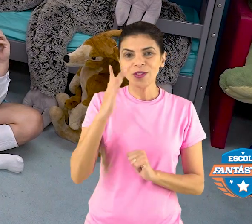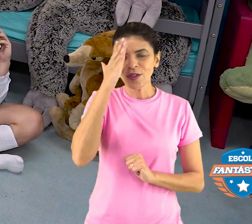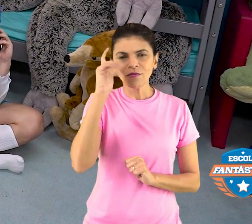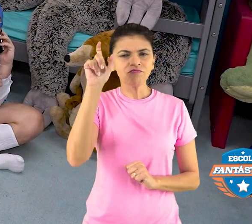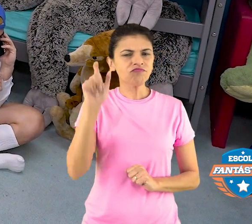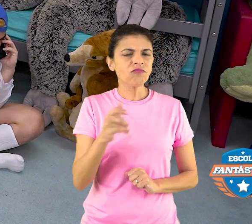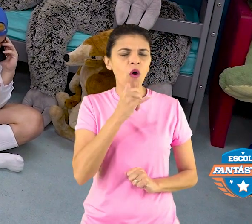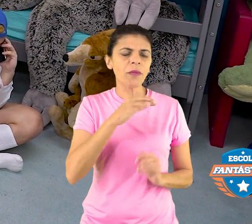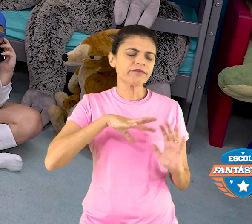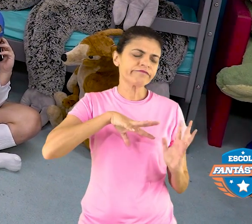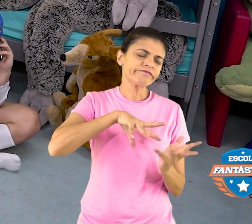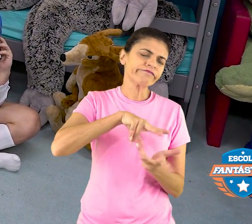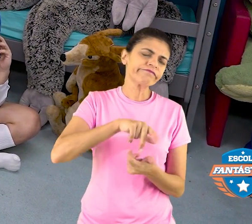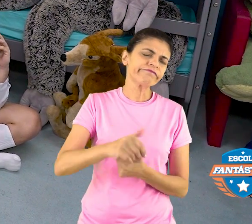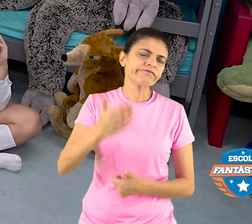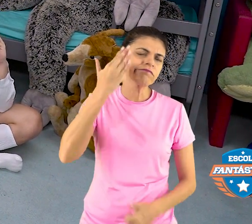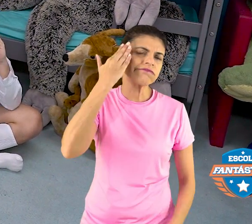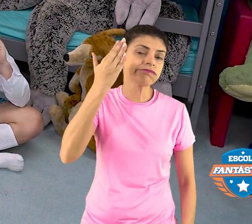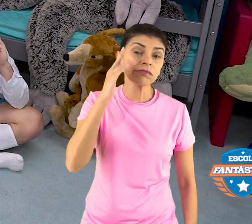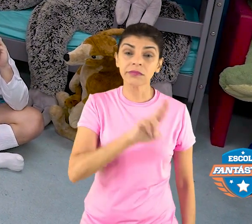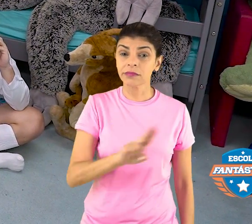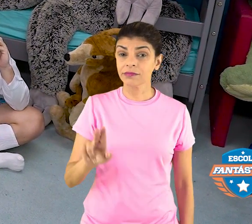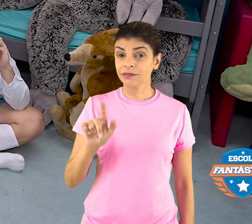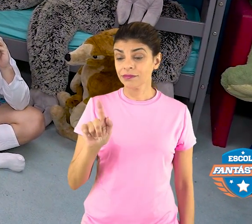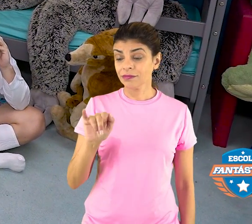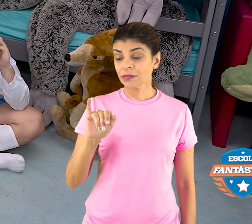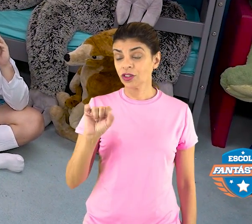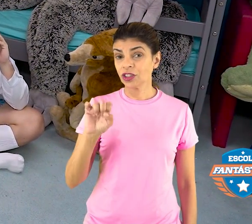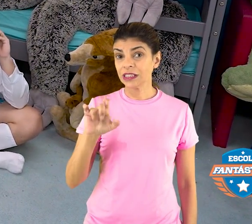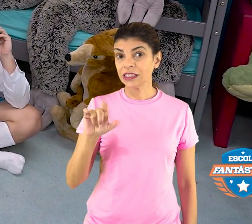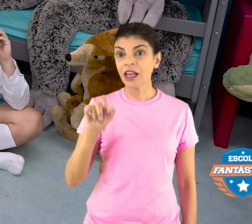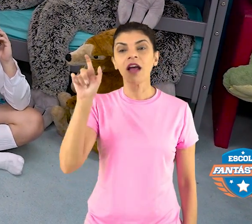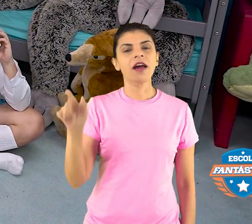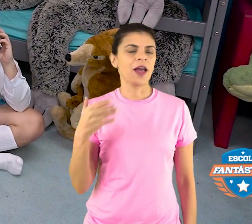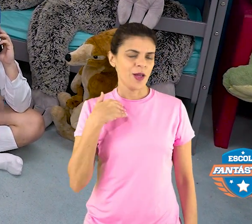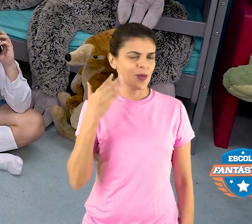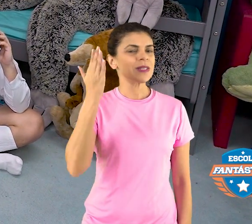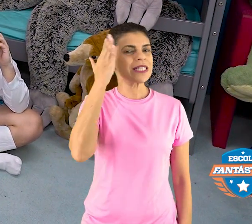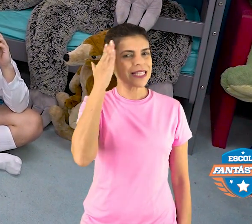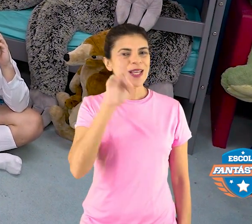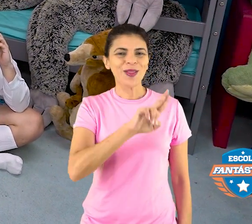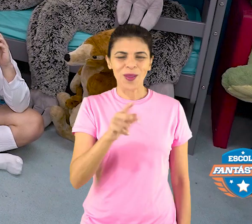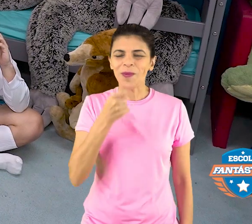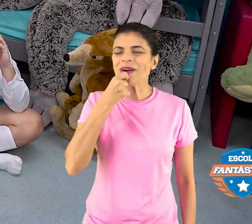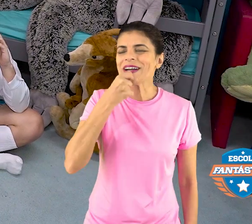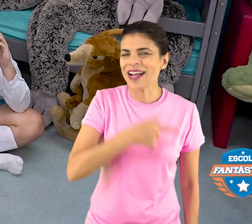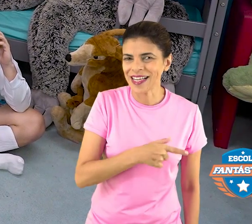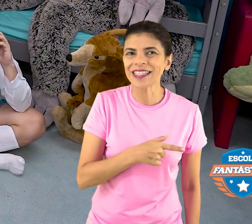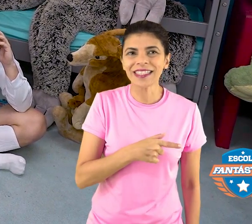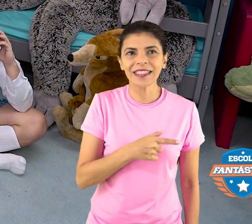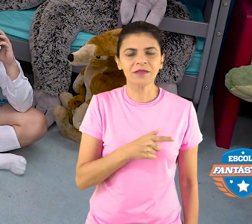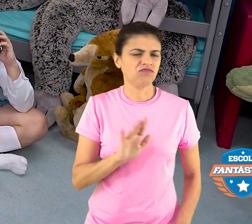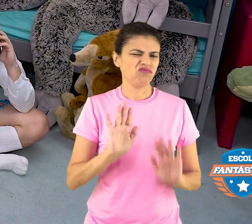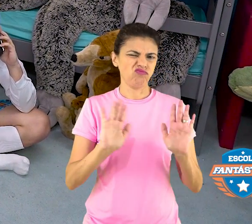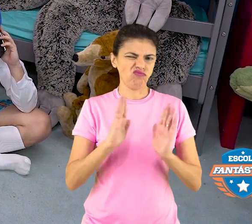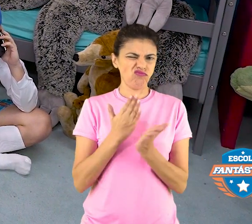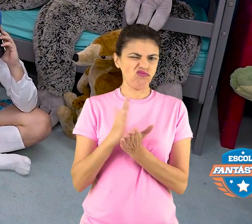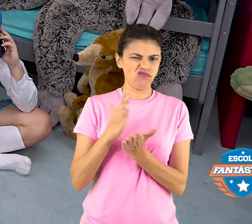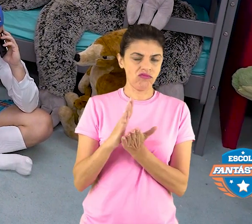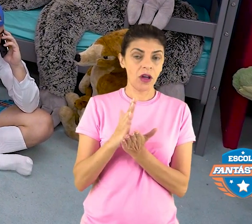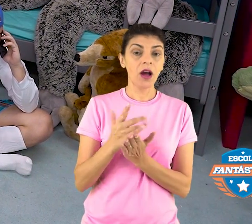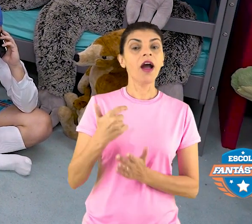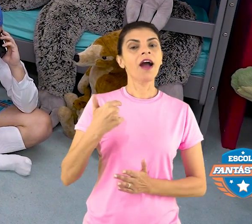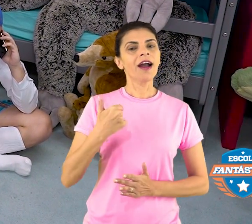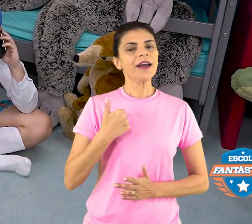empresário internacional. O nome dele é Giselo. É, eu sei, o nome dele é engraçado mesmo, mas não importa. Eu